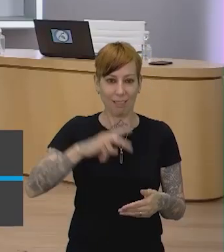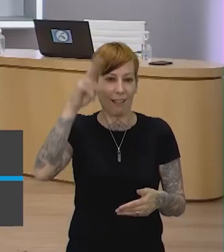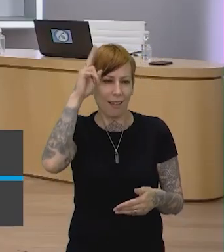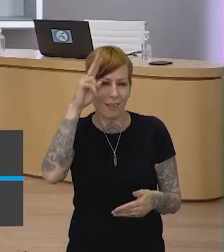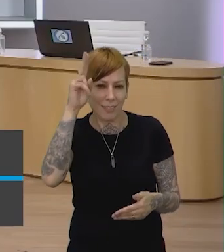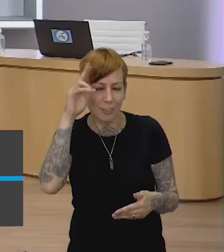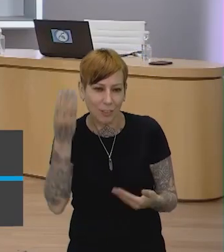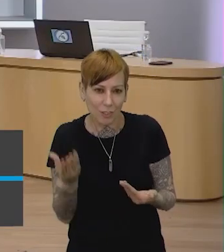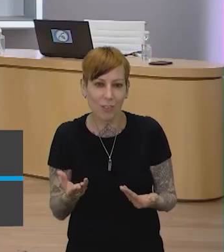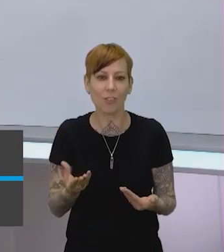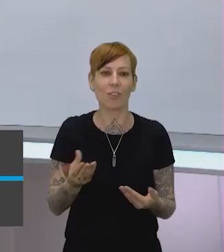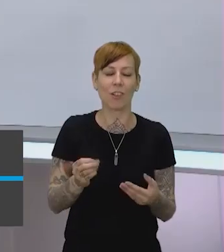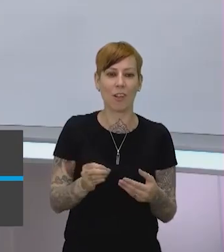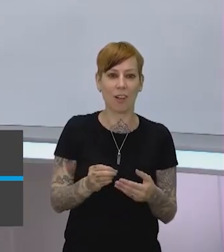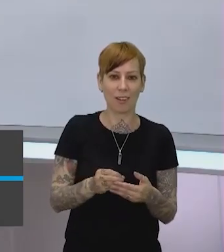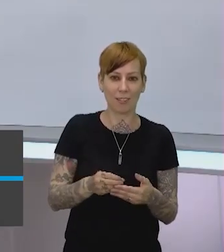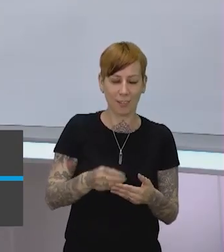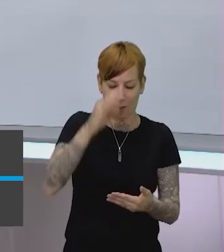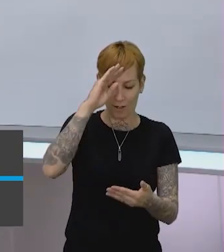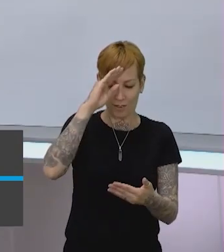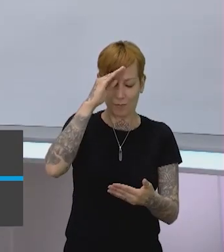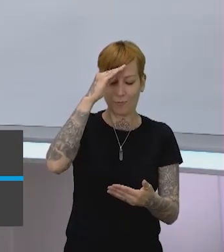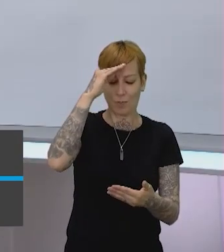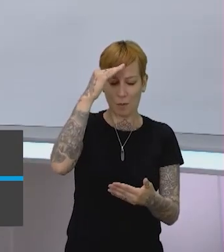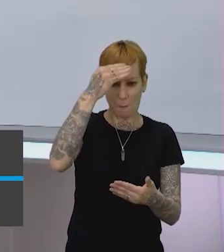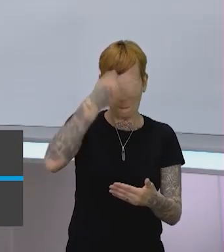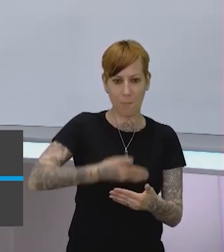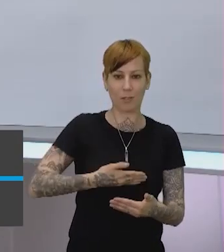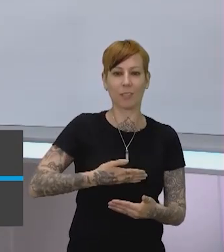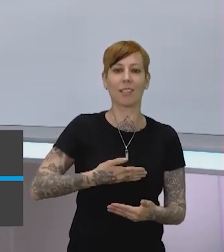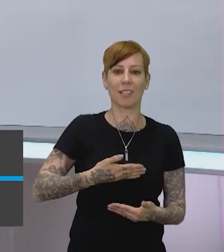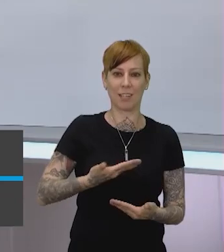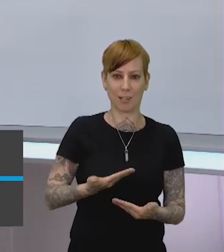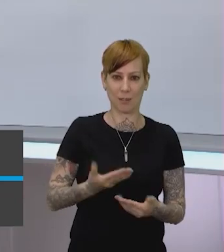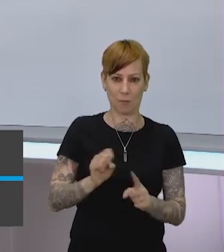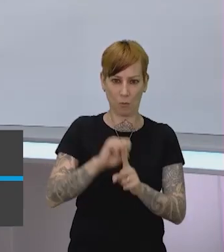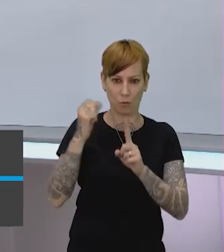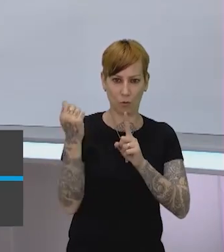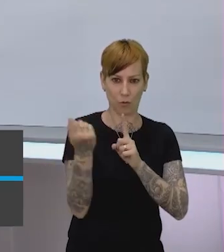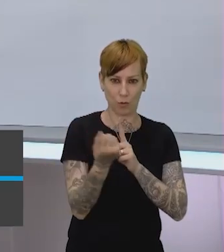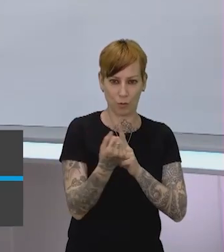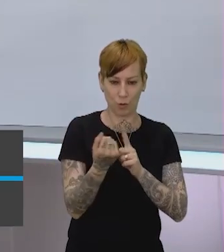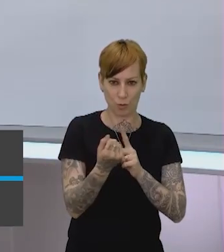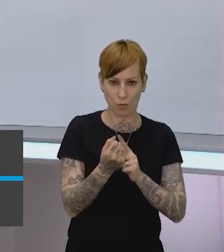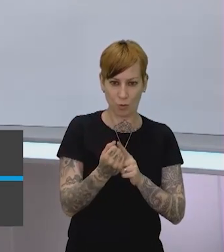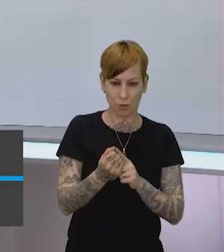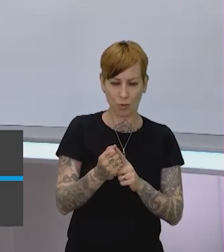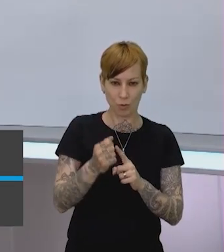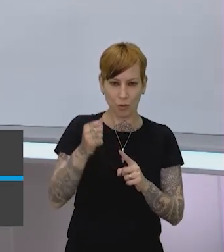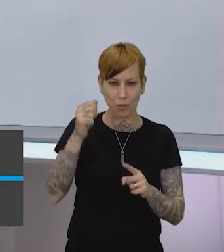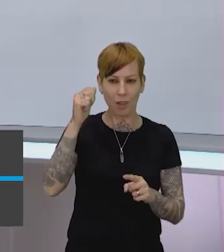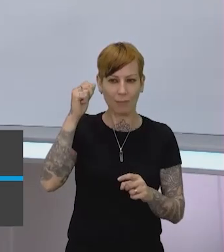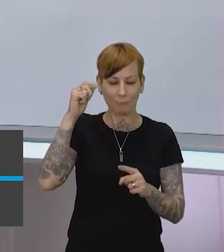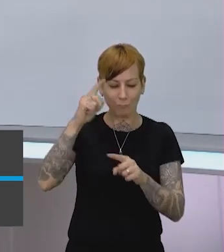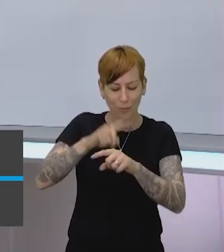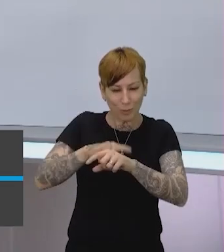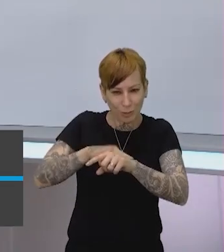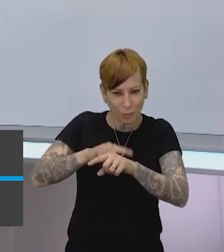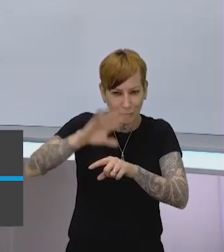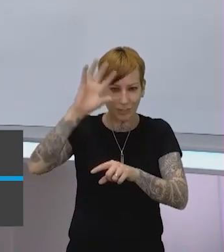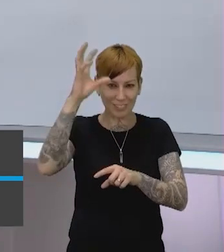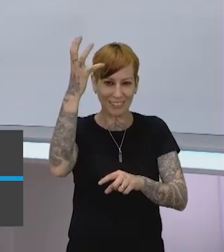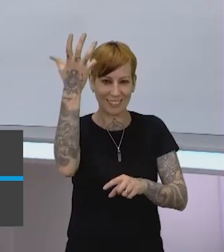Um objeto ele é um testemunho, né? Ele fala da geografia do tempo, né? A história fala do tempo, ele fala